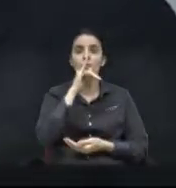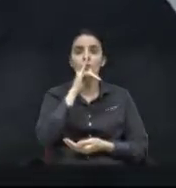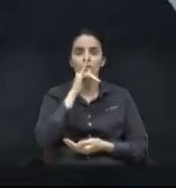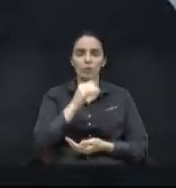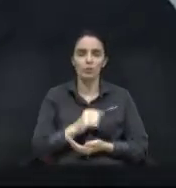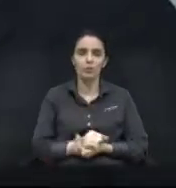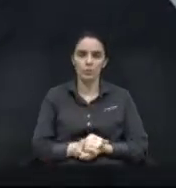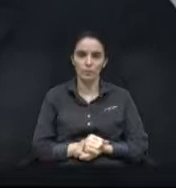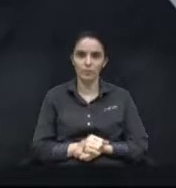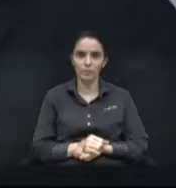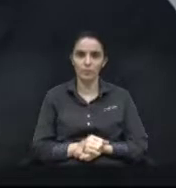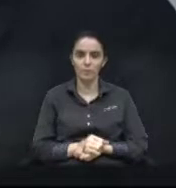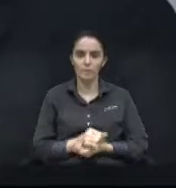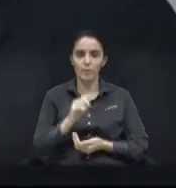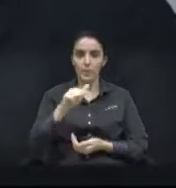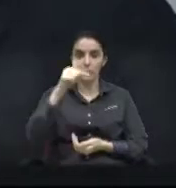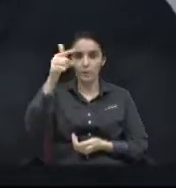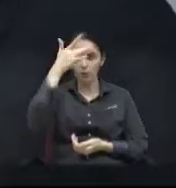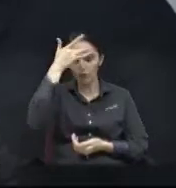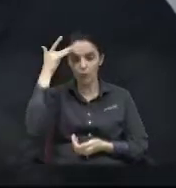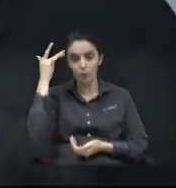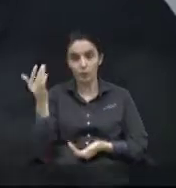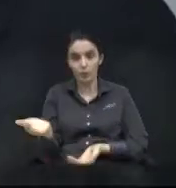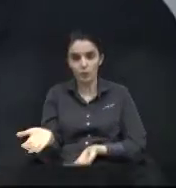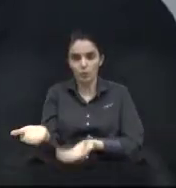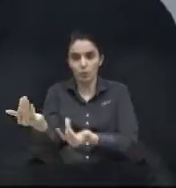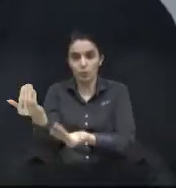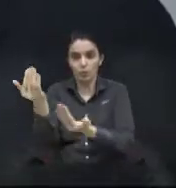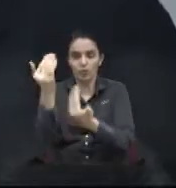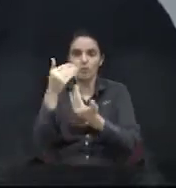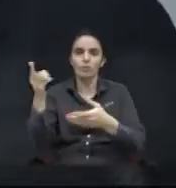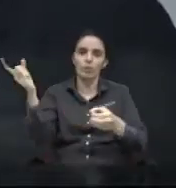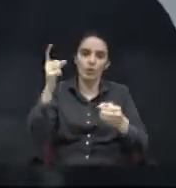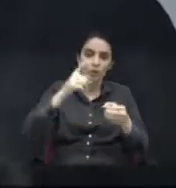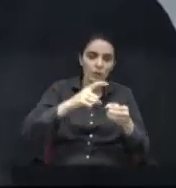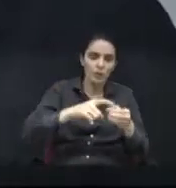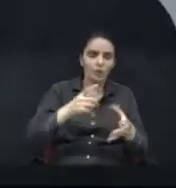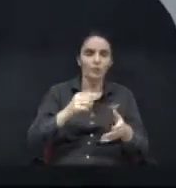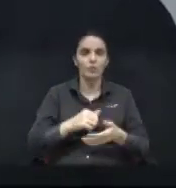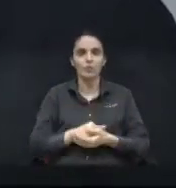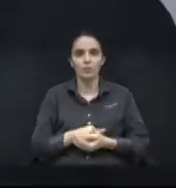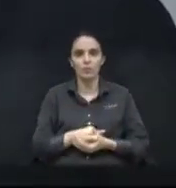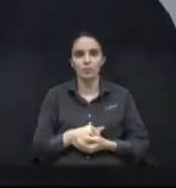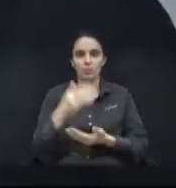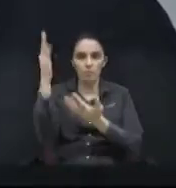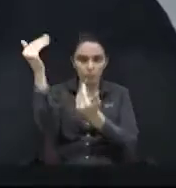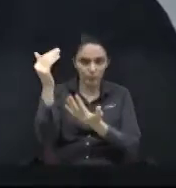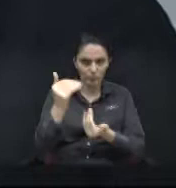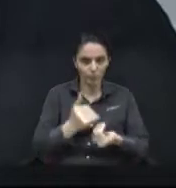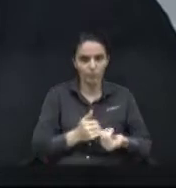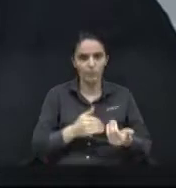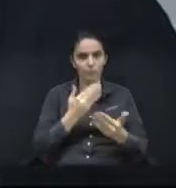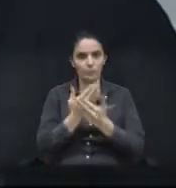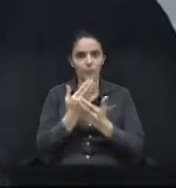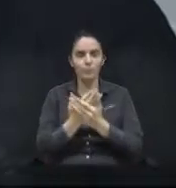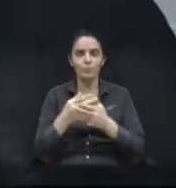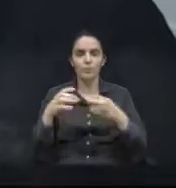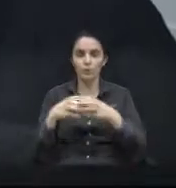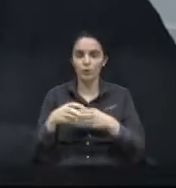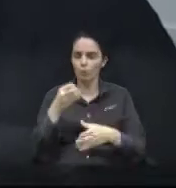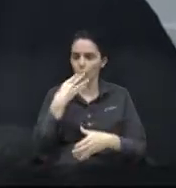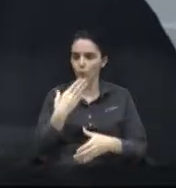motivo é outro que nós possamos ter uma equipe maravilhosa aqui na cidade